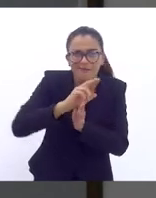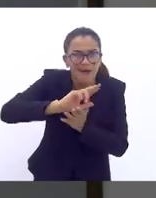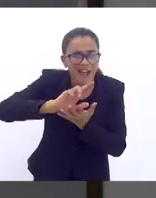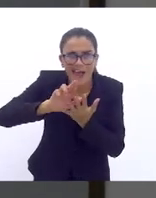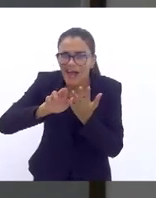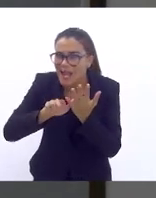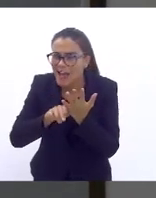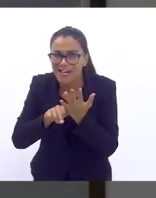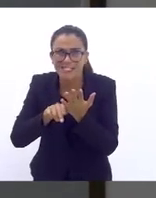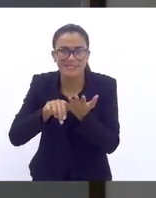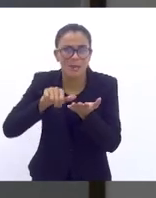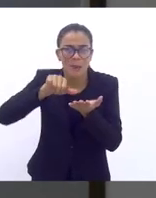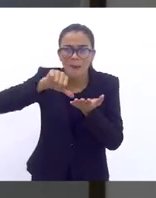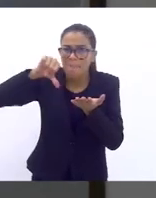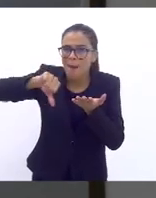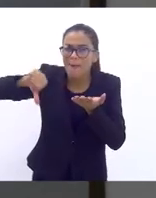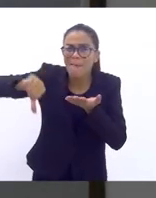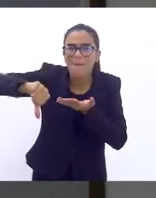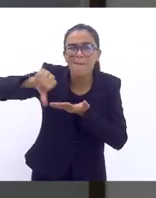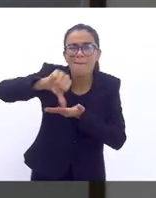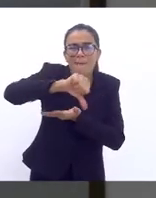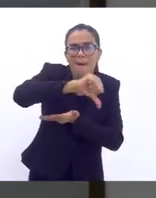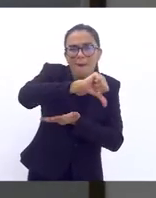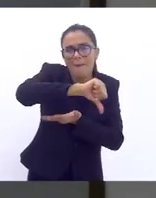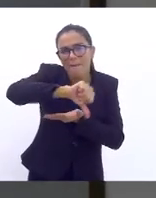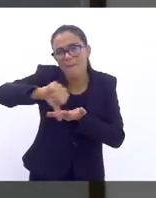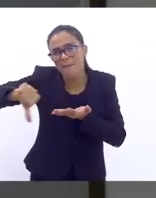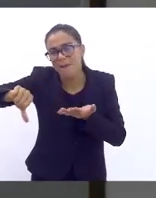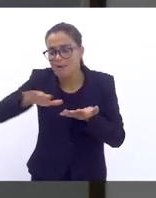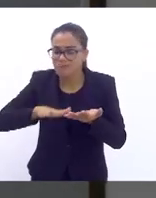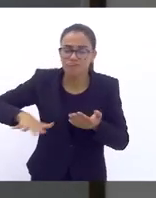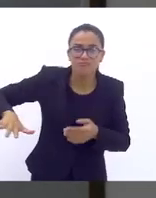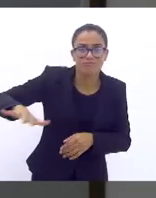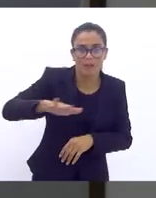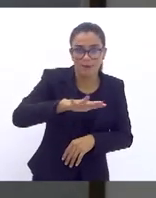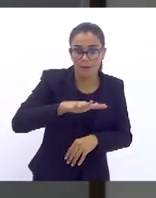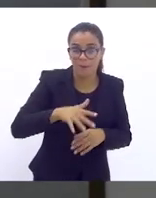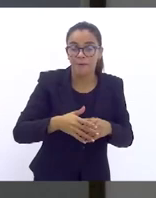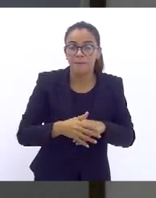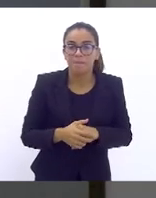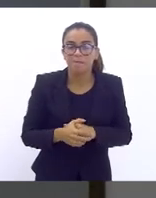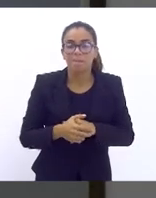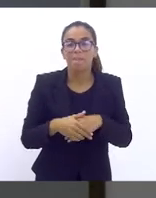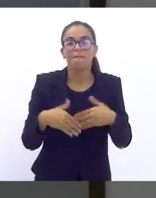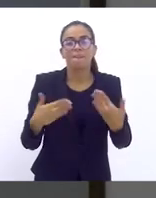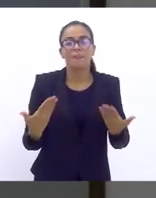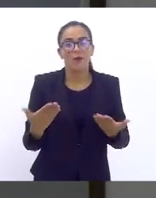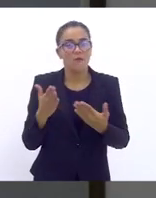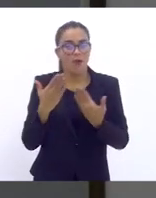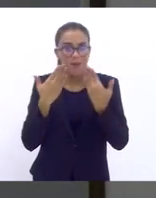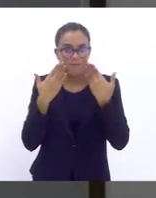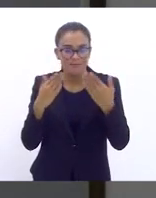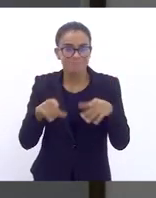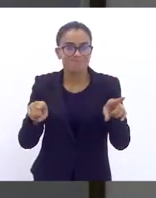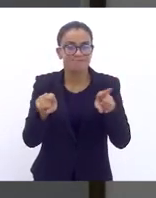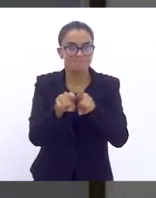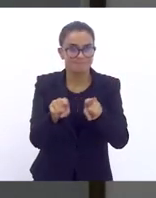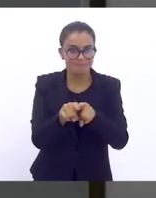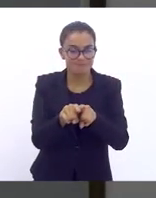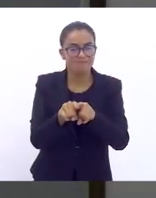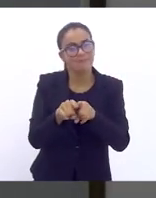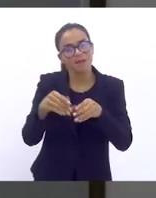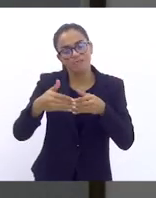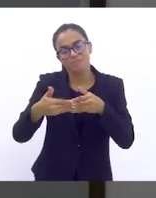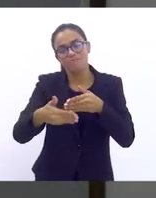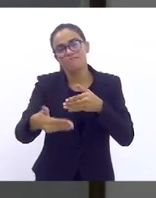concentrações produtivas especializadas no território então tem a gente vai apresentar também aí